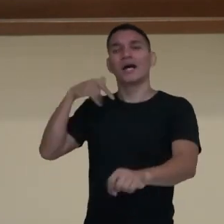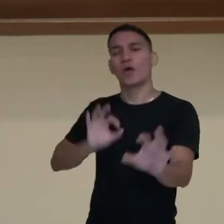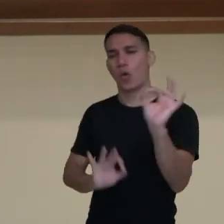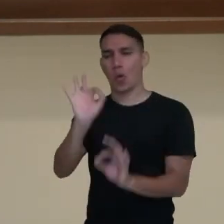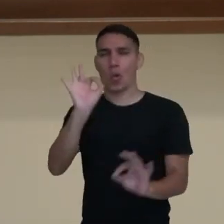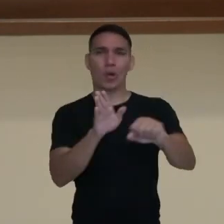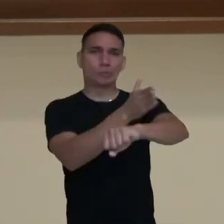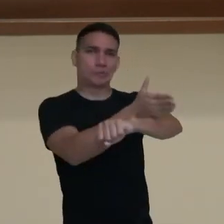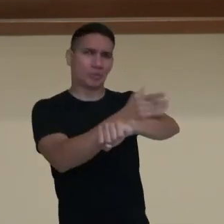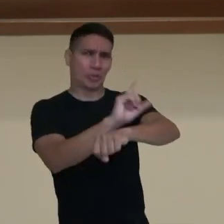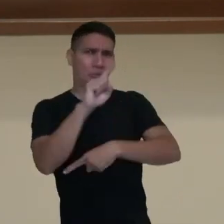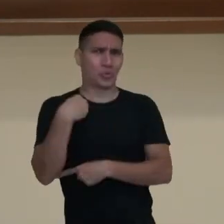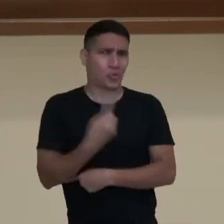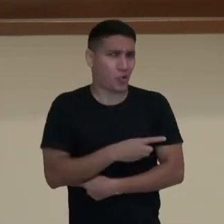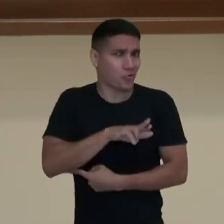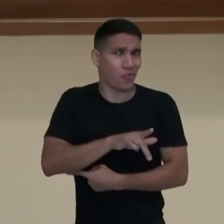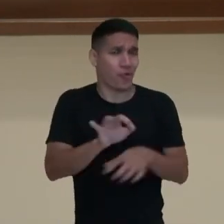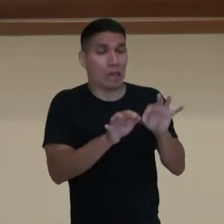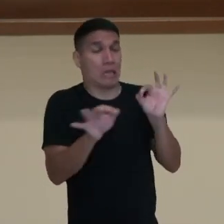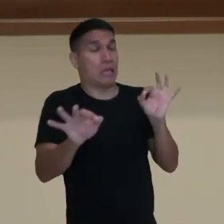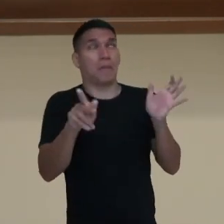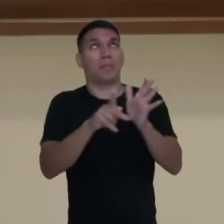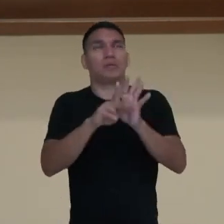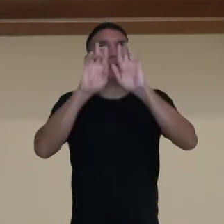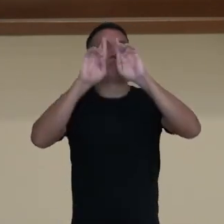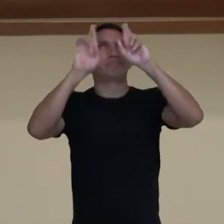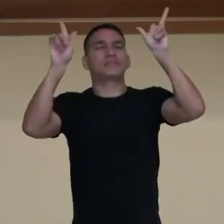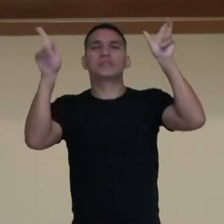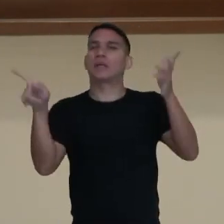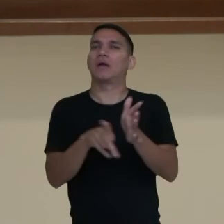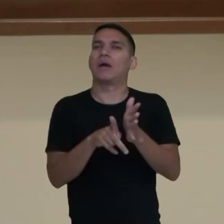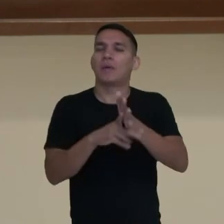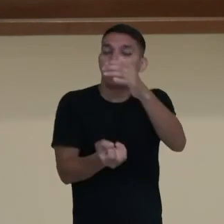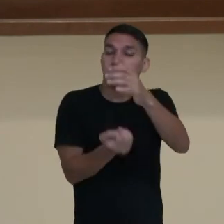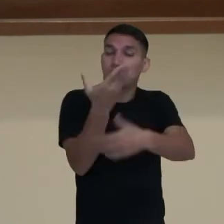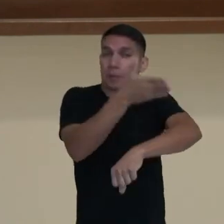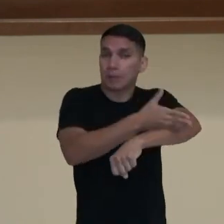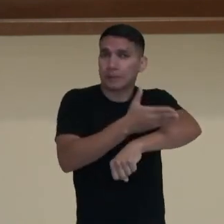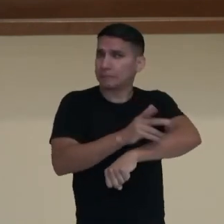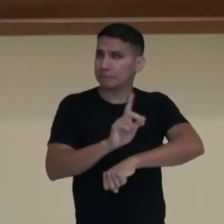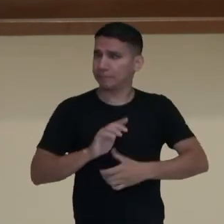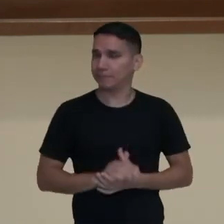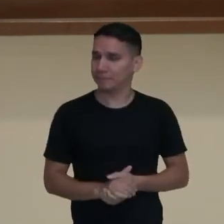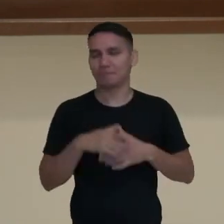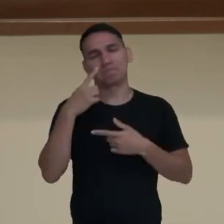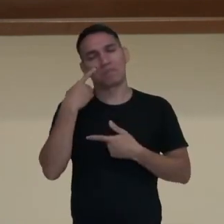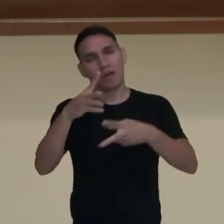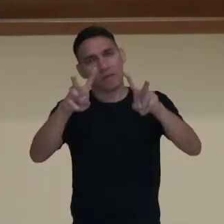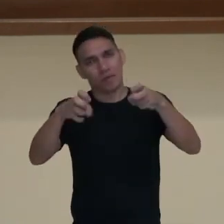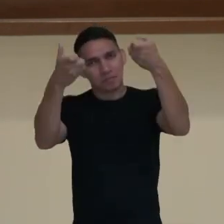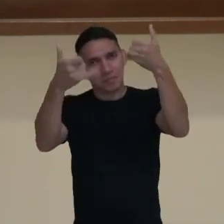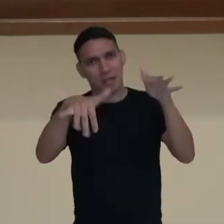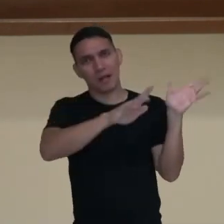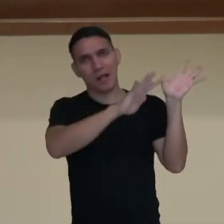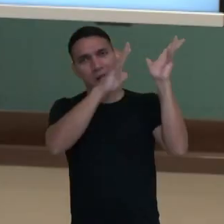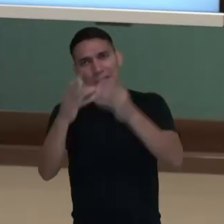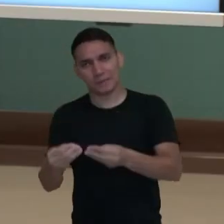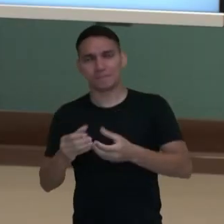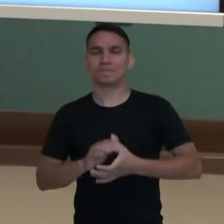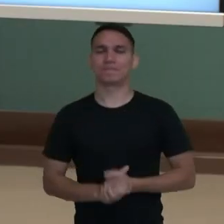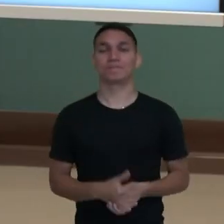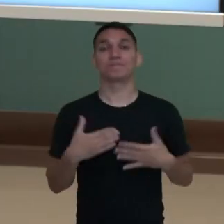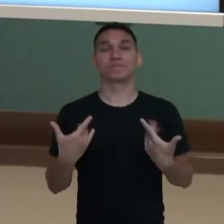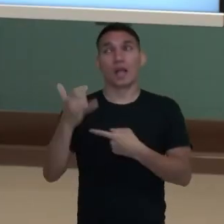gente não está longe desse pensamento construído ao longo desse tempo. Vamos fazer essa retomada, então.